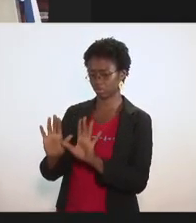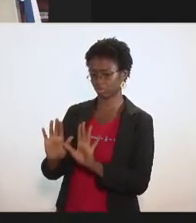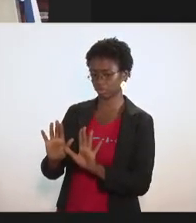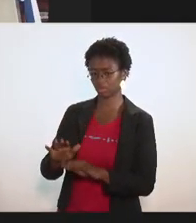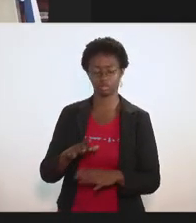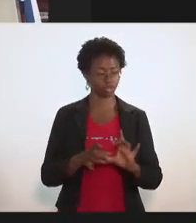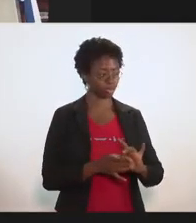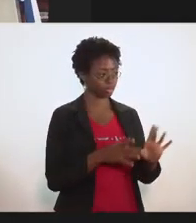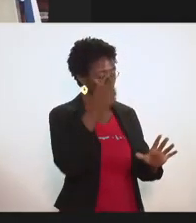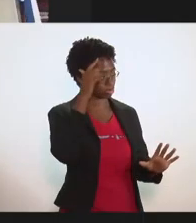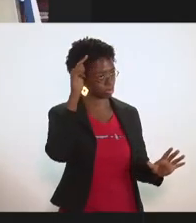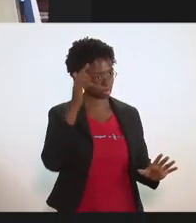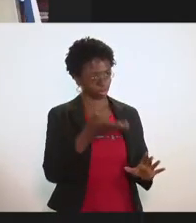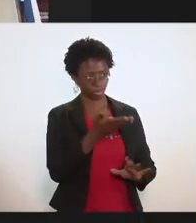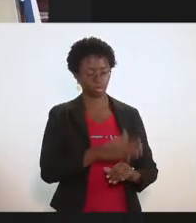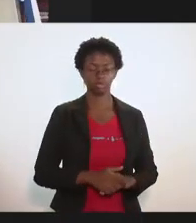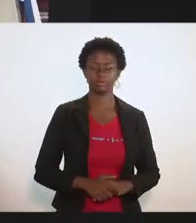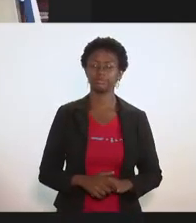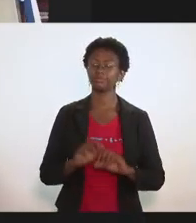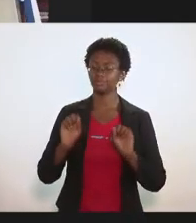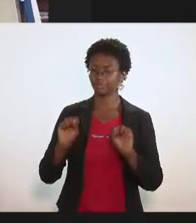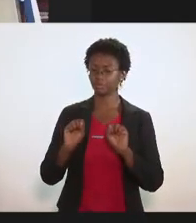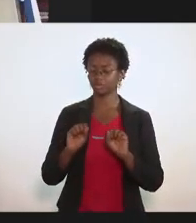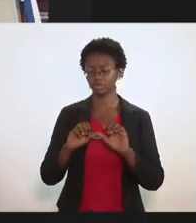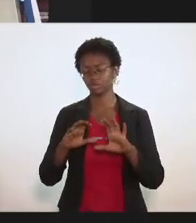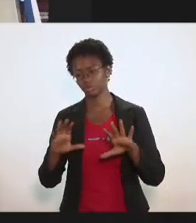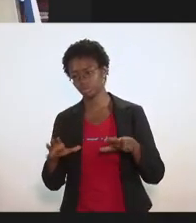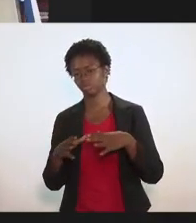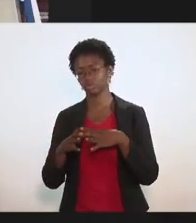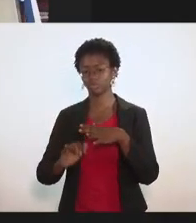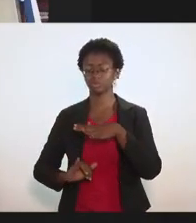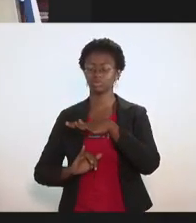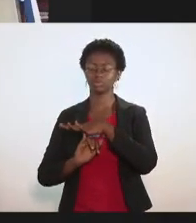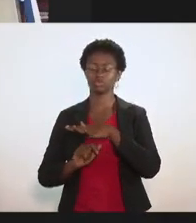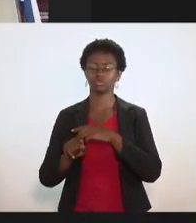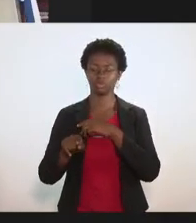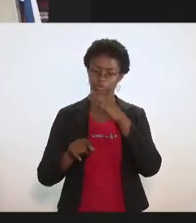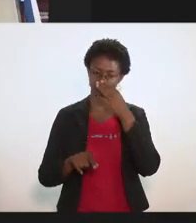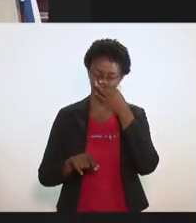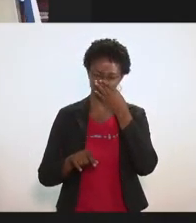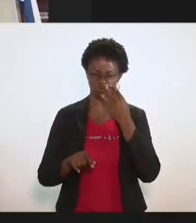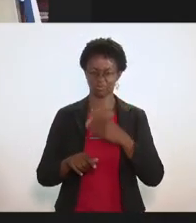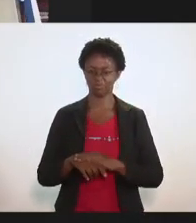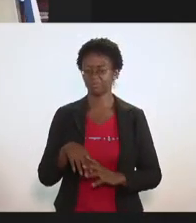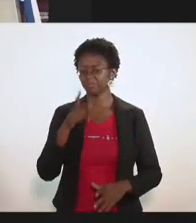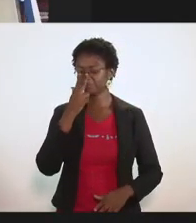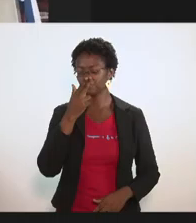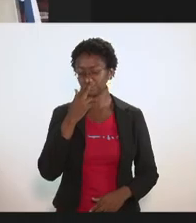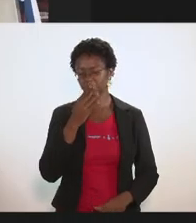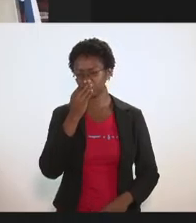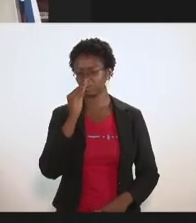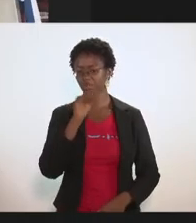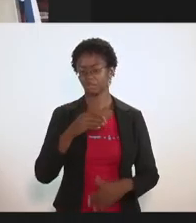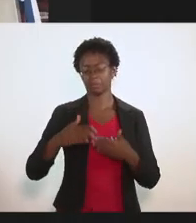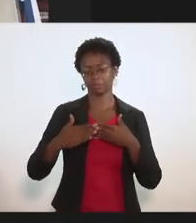se manifestará favoravelmente. Se não manifestar, evidentemente... Se me